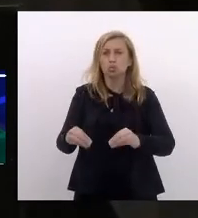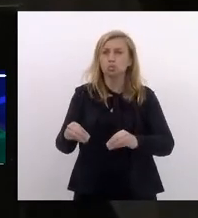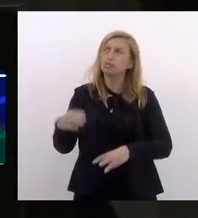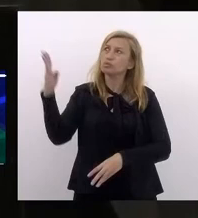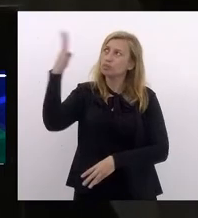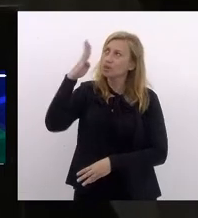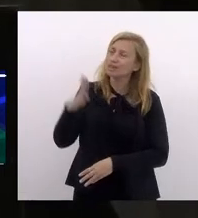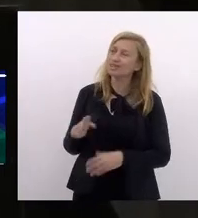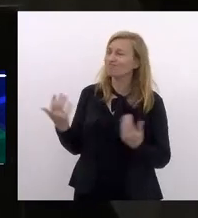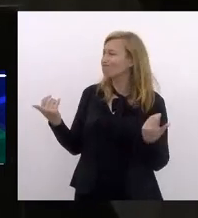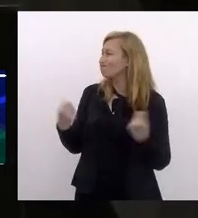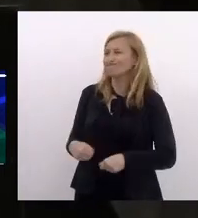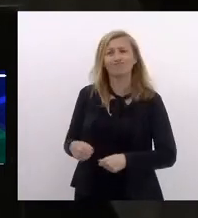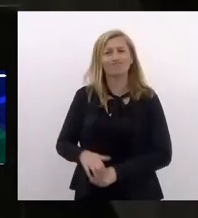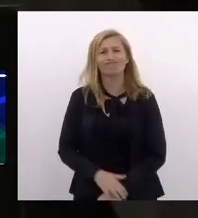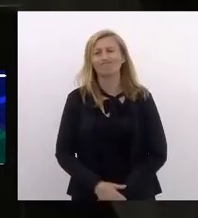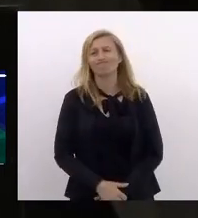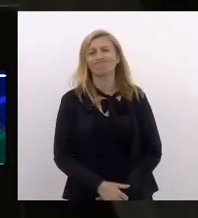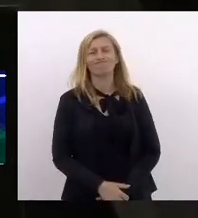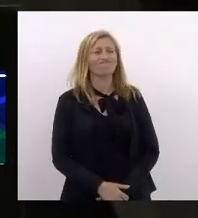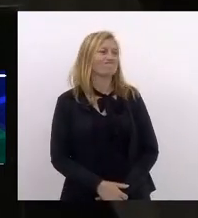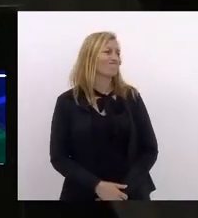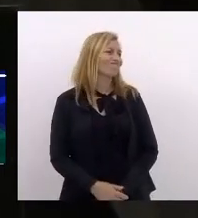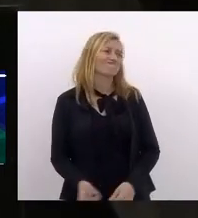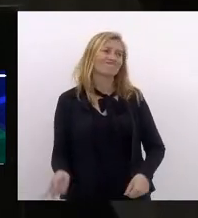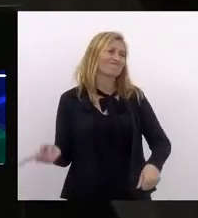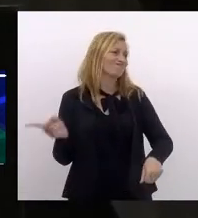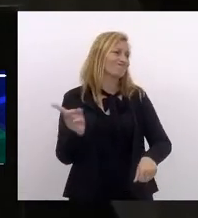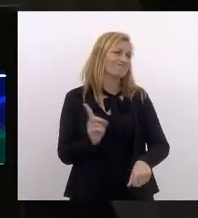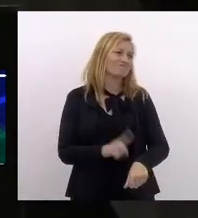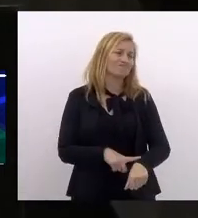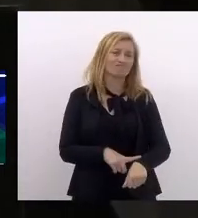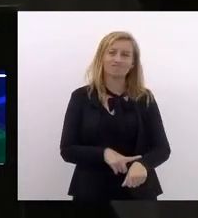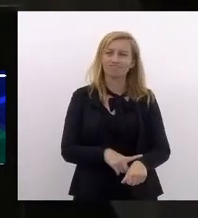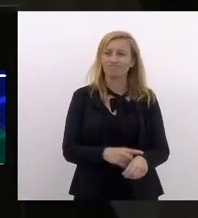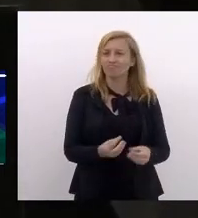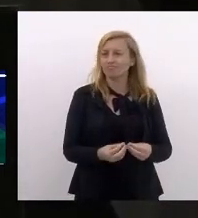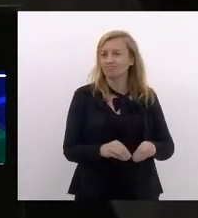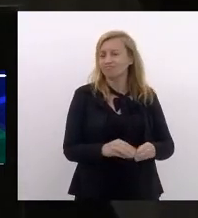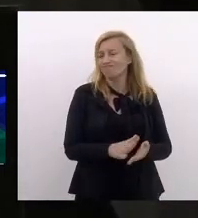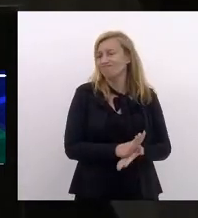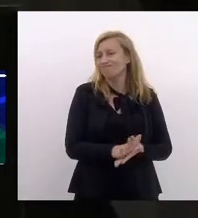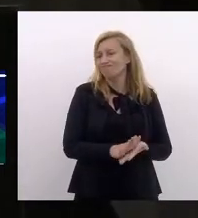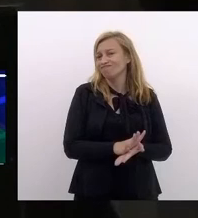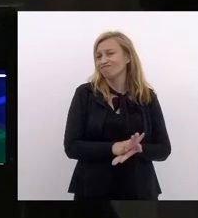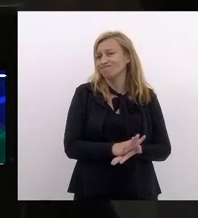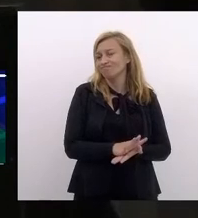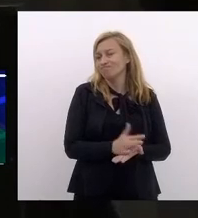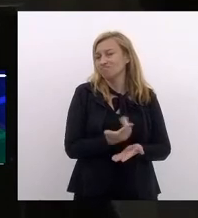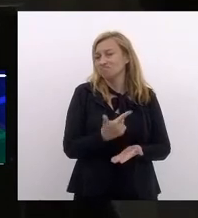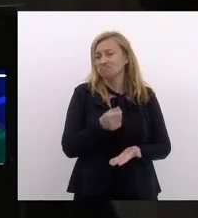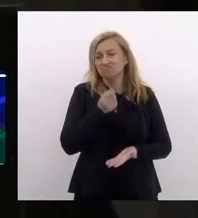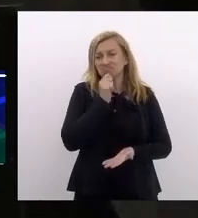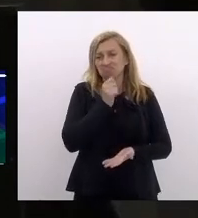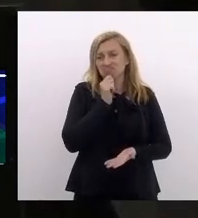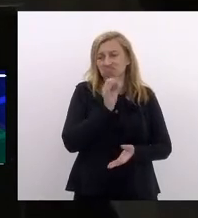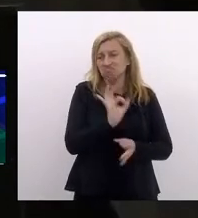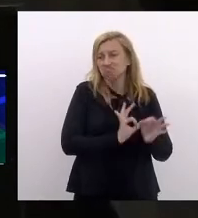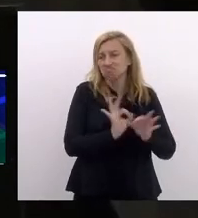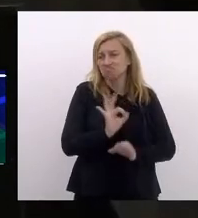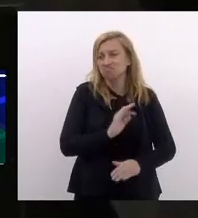Brasil não precisa e não dá nenhuma consequência e não tem nenhum plano